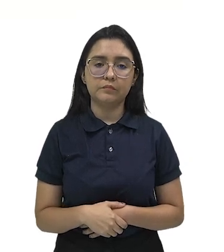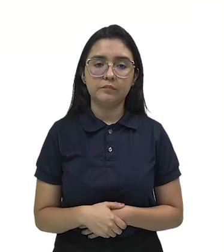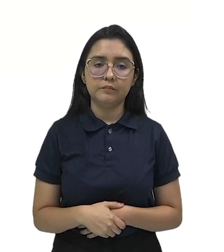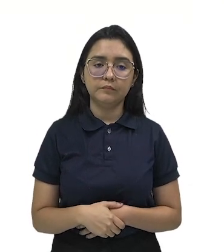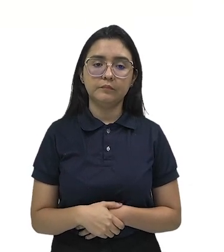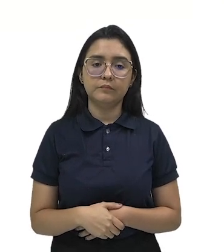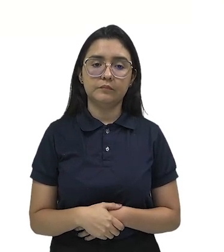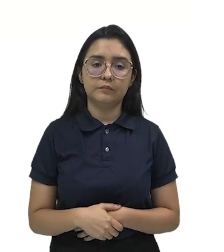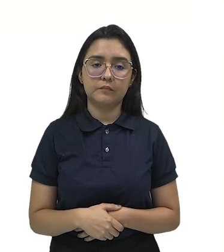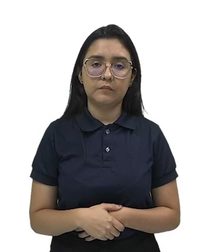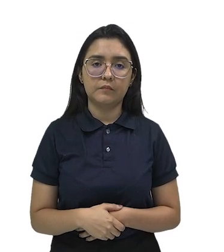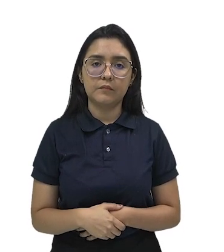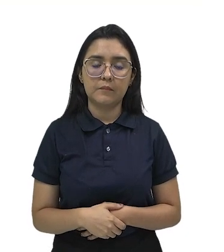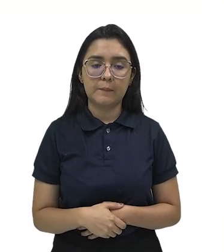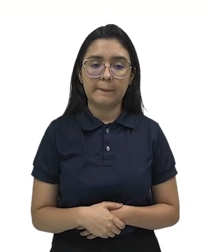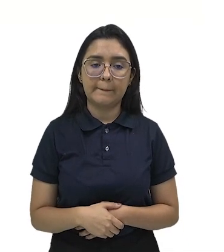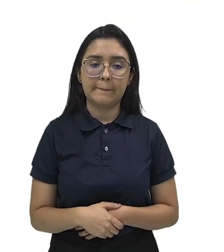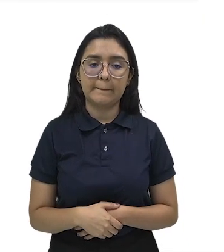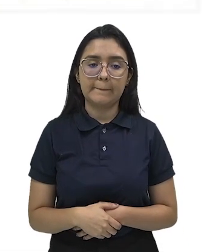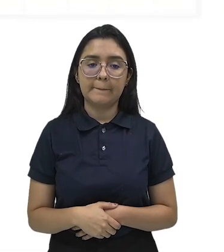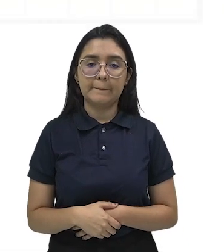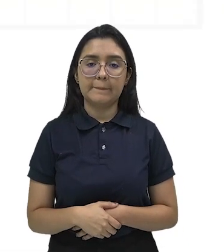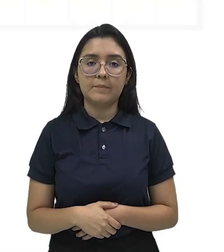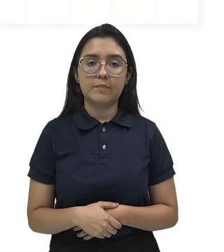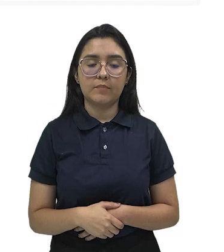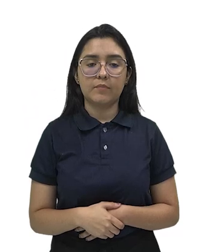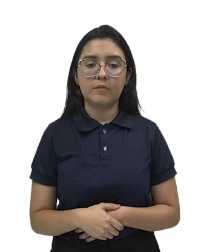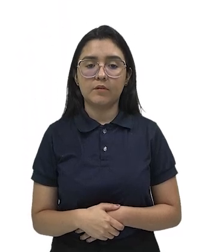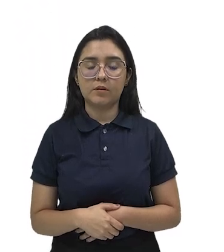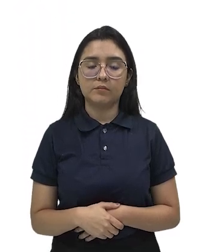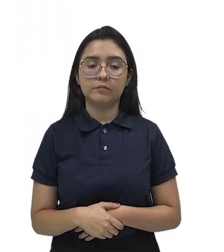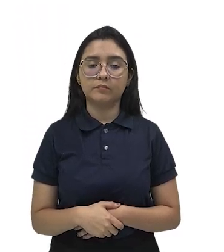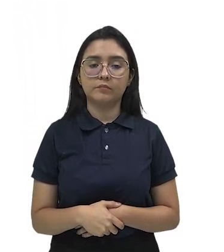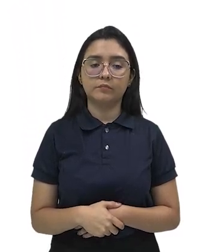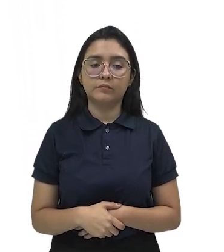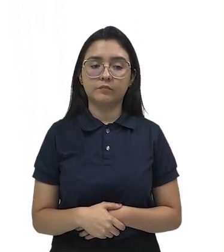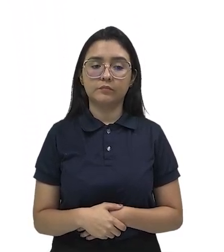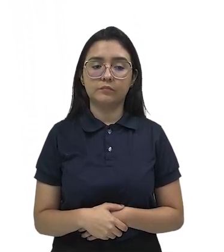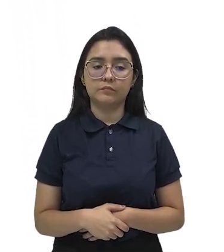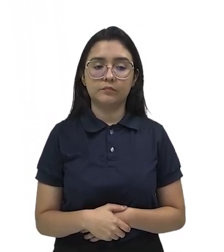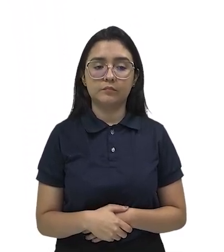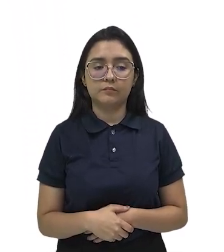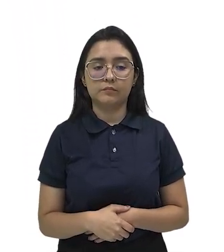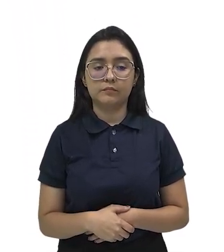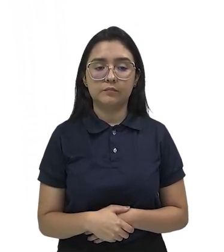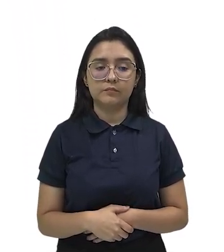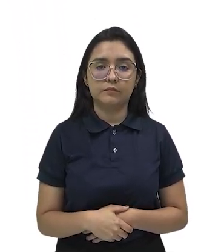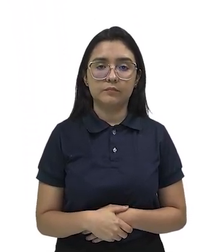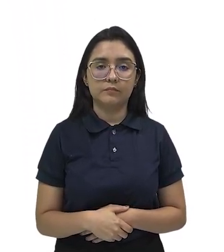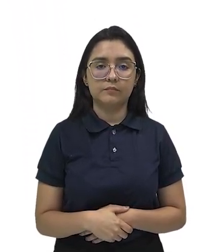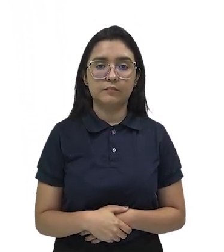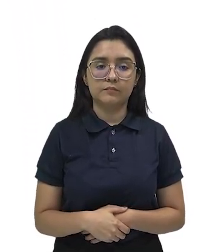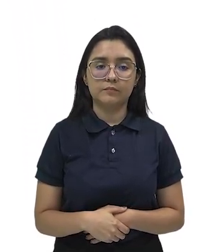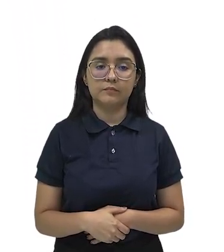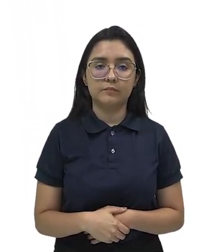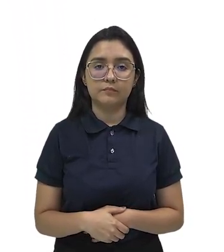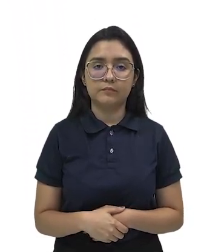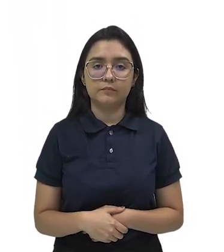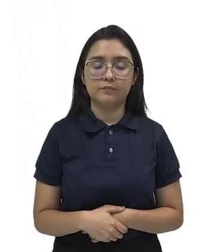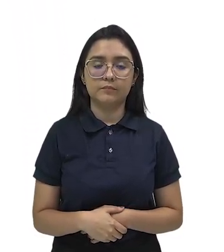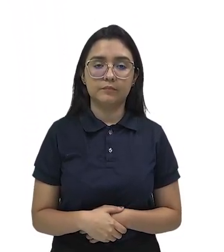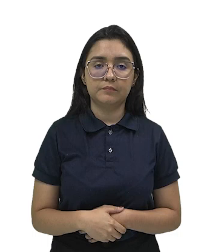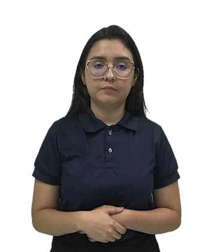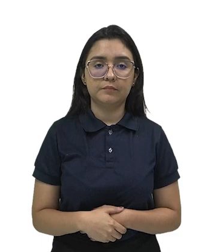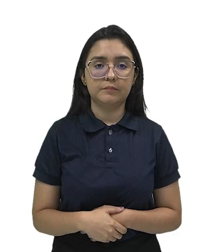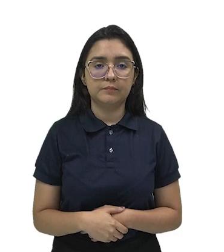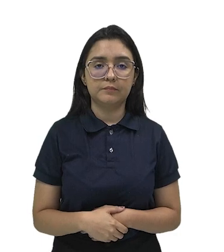Tranquilo? Né? Um suéter, beleza, tá aqui embaixo. Um suéter,